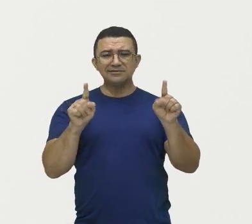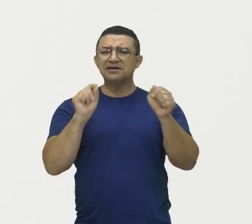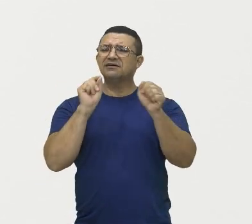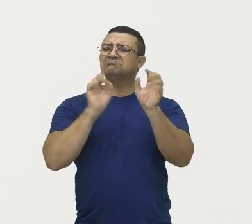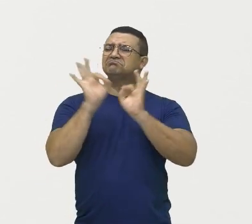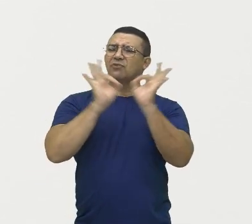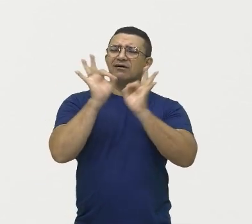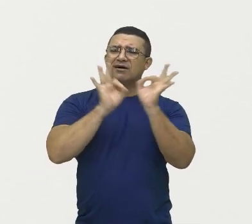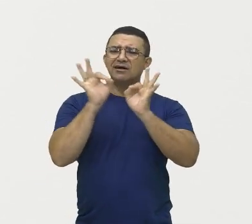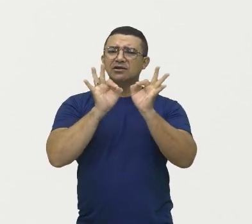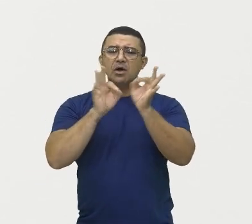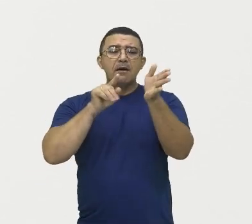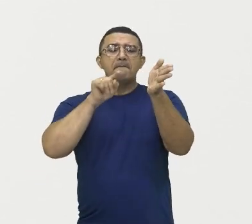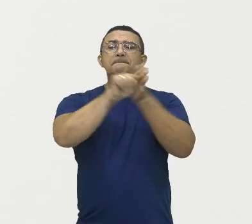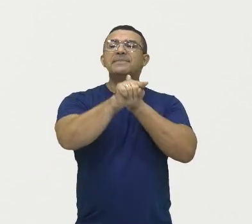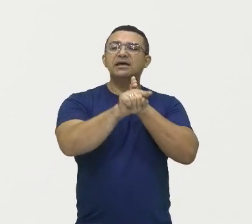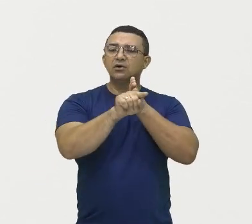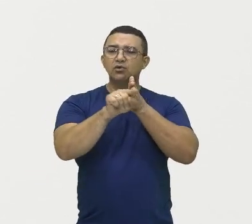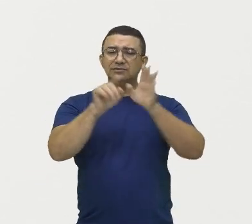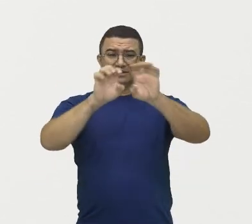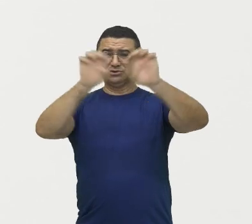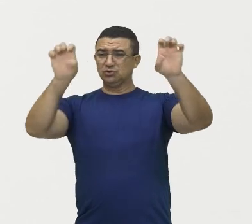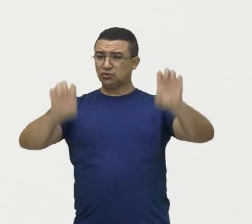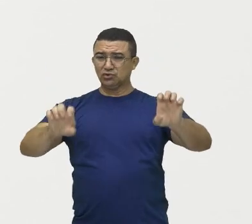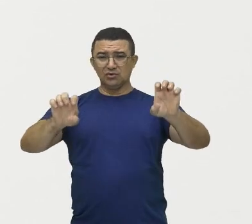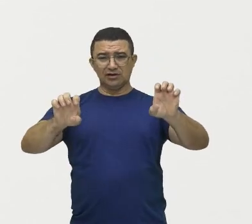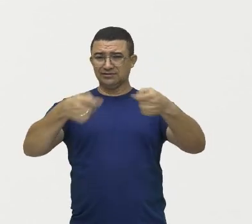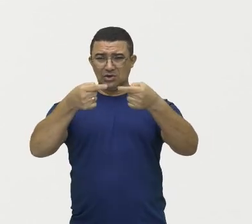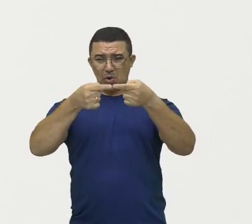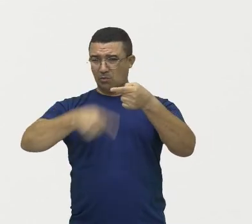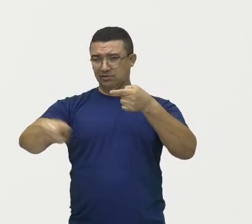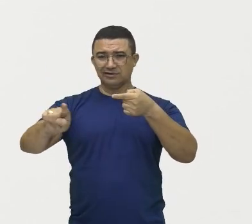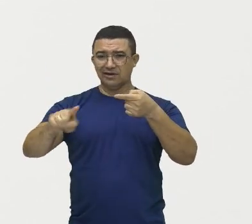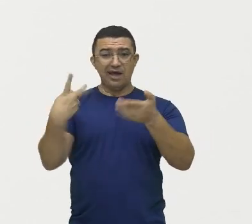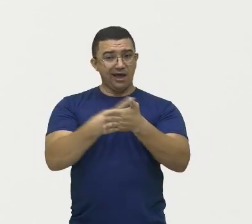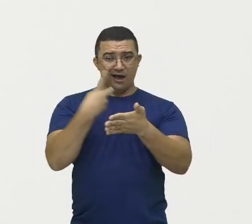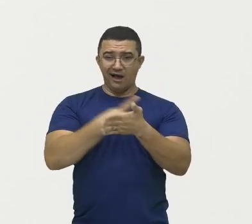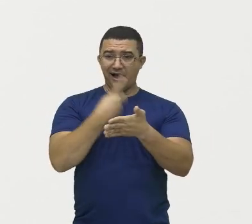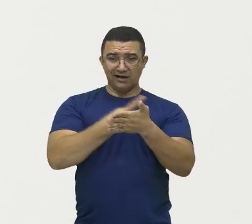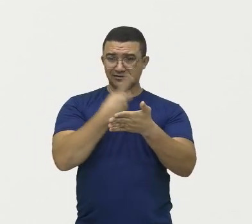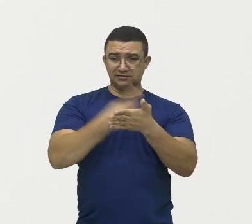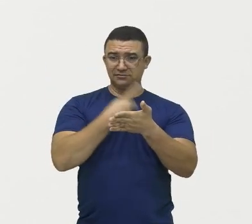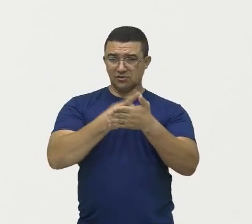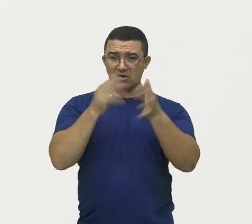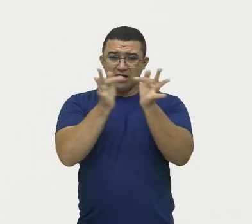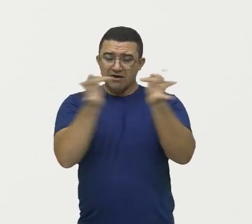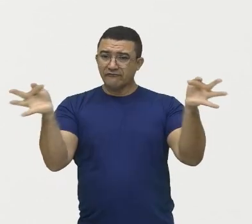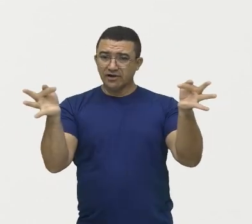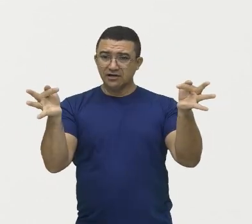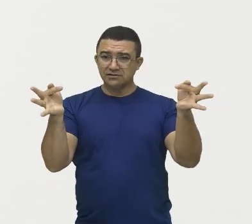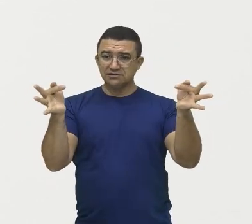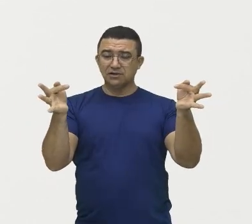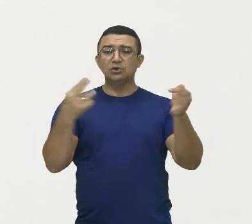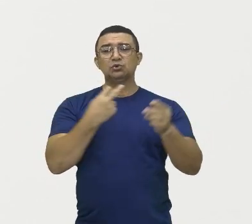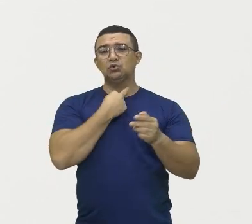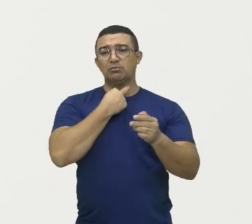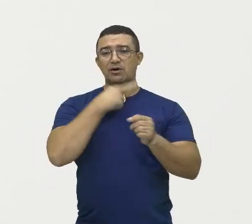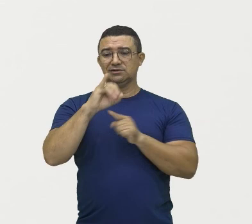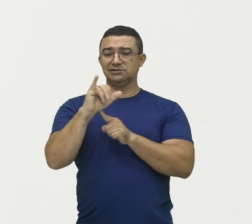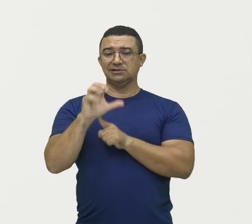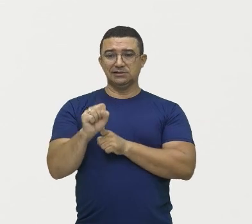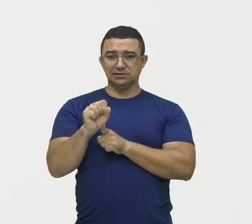pergunta que não se, pela estrutura o restante da frase, não poderia ser o is,